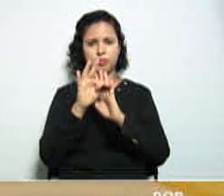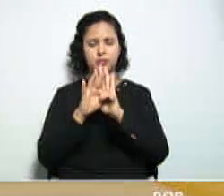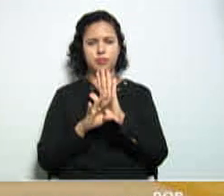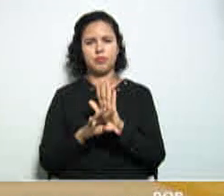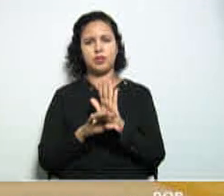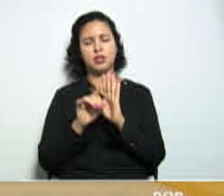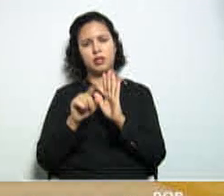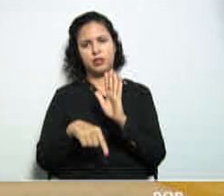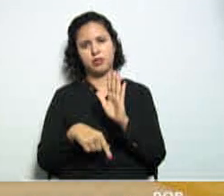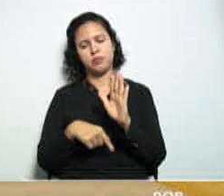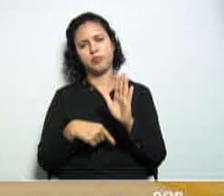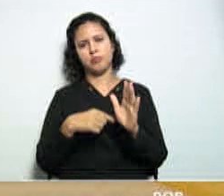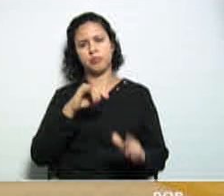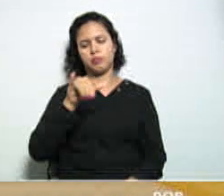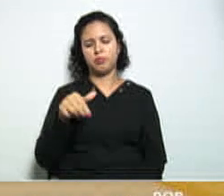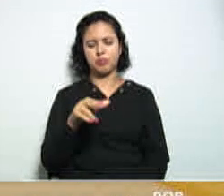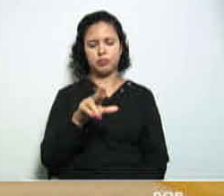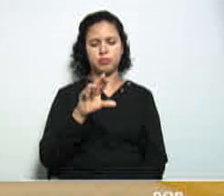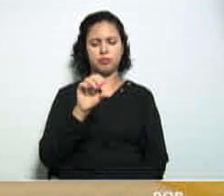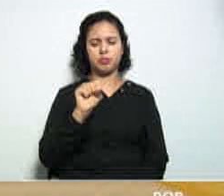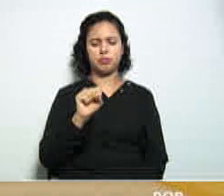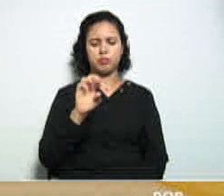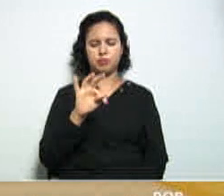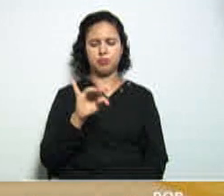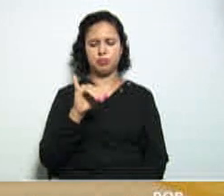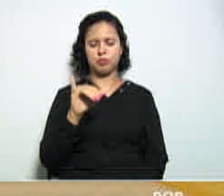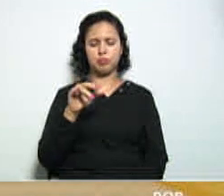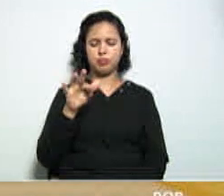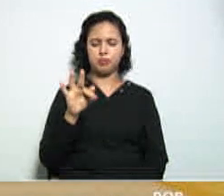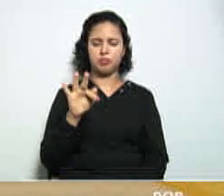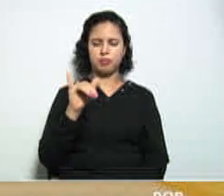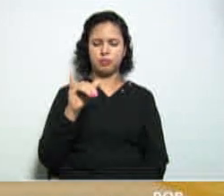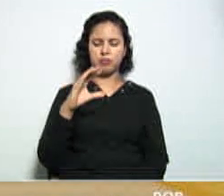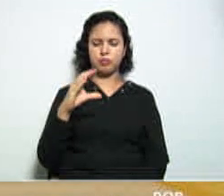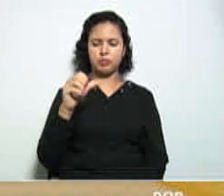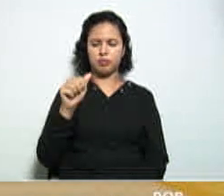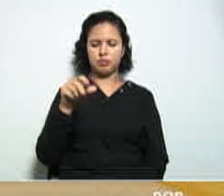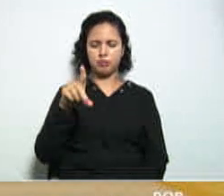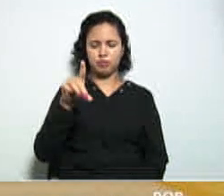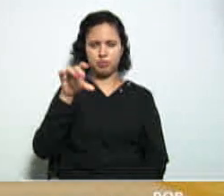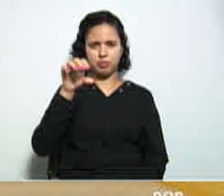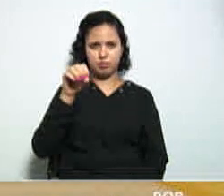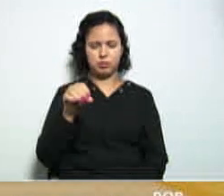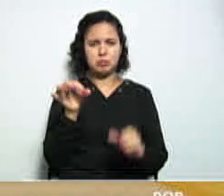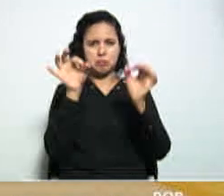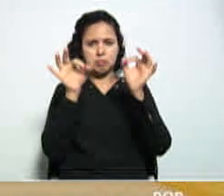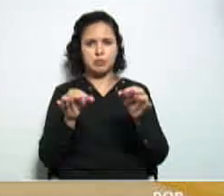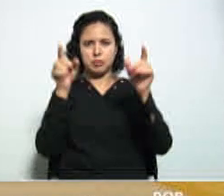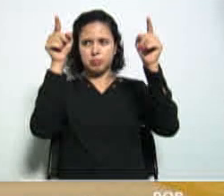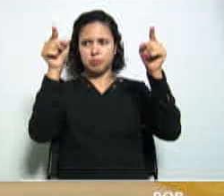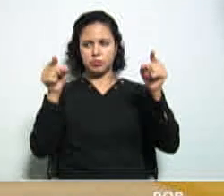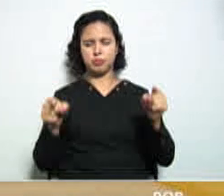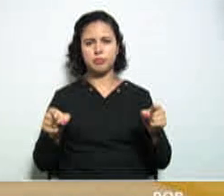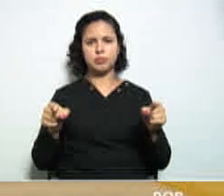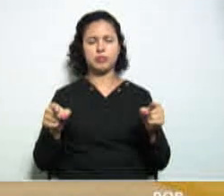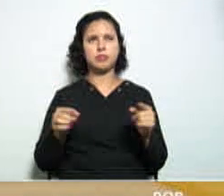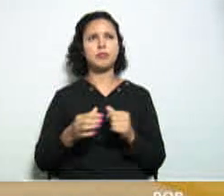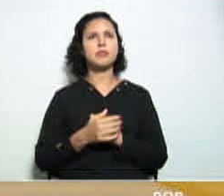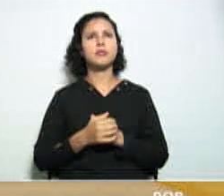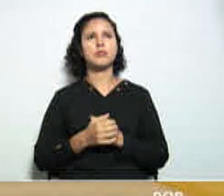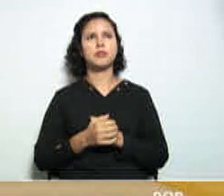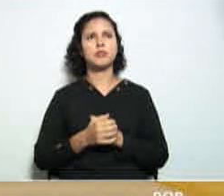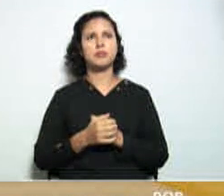é o justificado, que vai de uma margem a outra do texto.